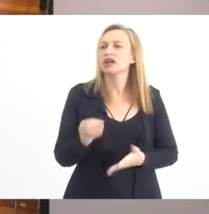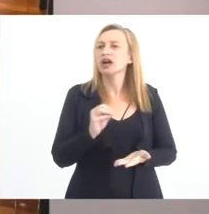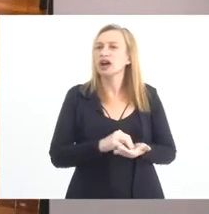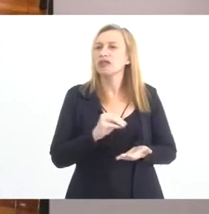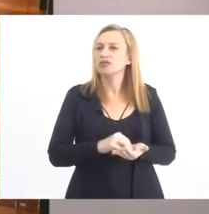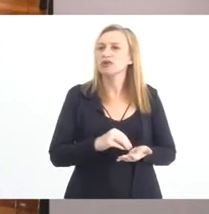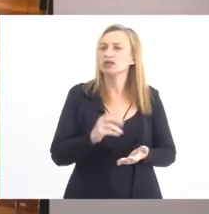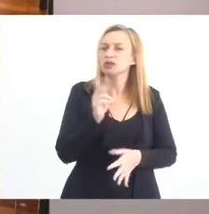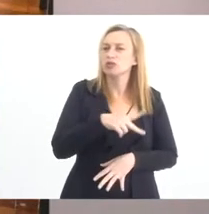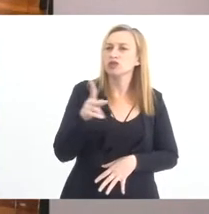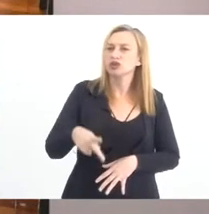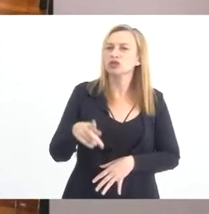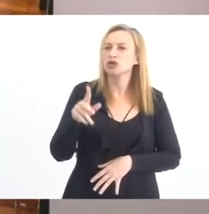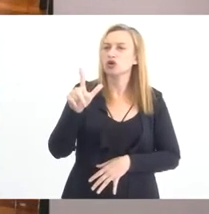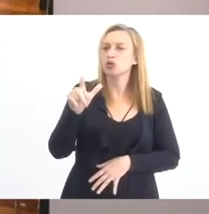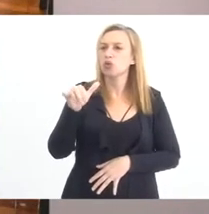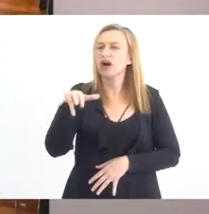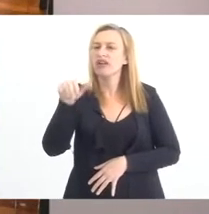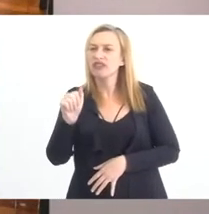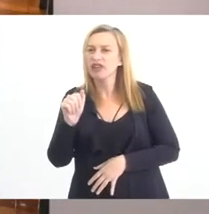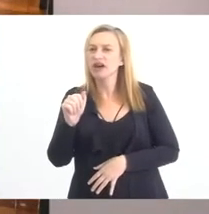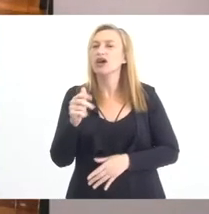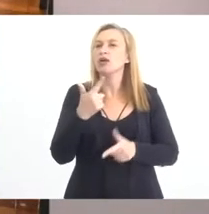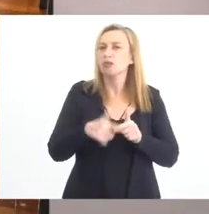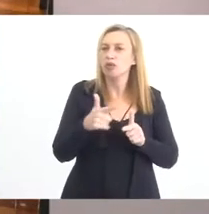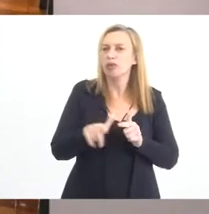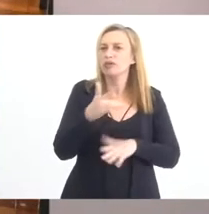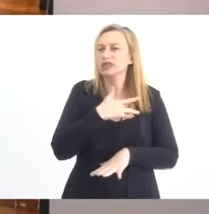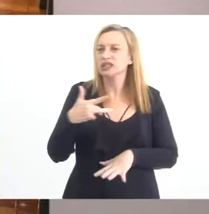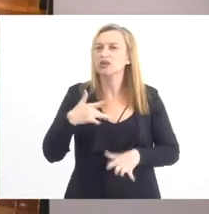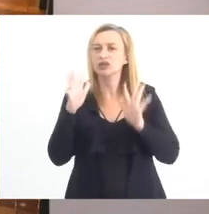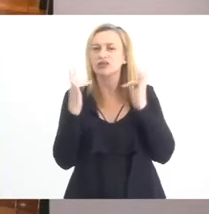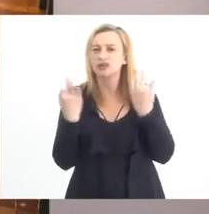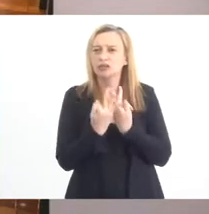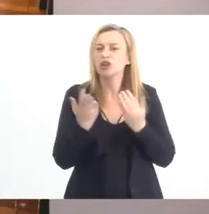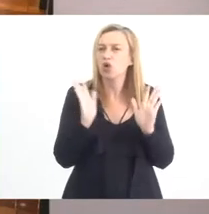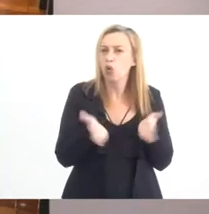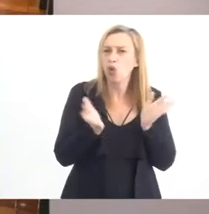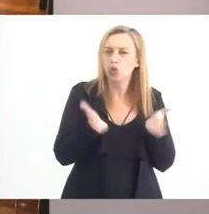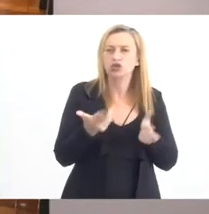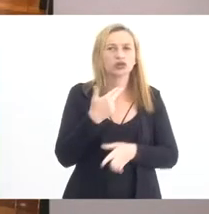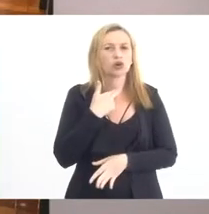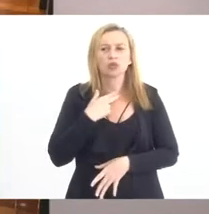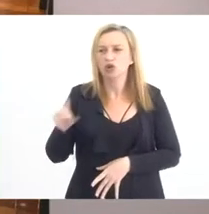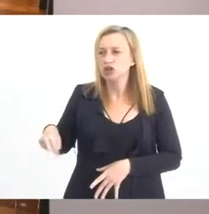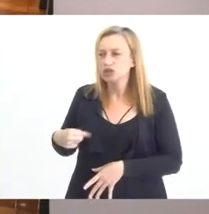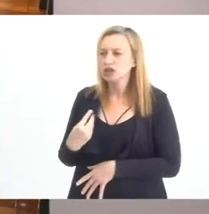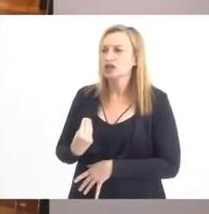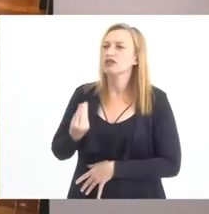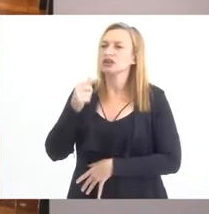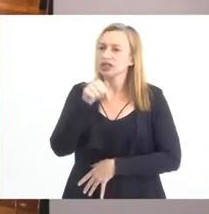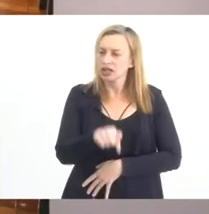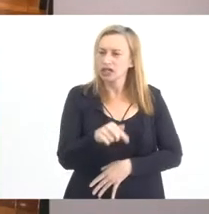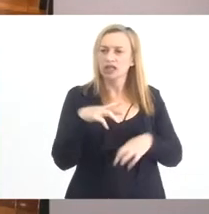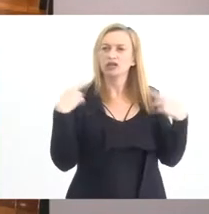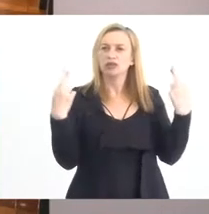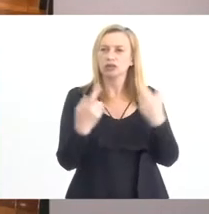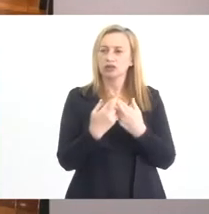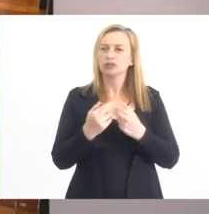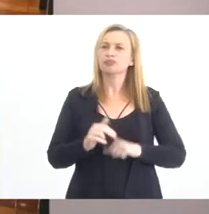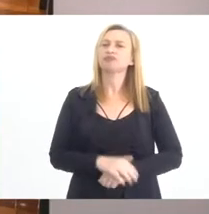professora Luanda Moraes, que por problemas de saúde na família, hoje, não pôde comparecer aqui à nossa audiência